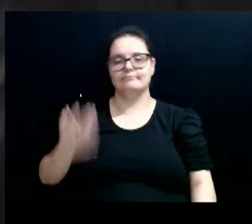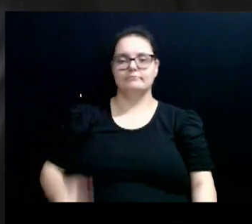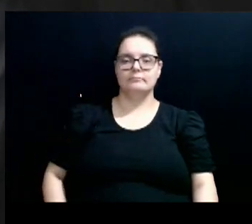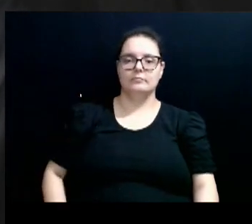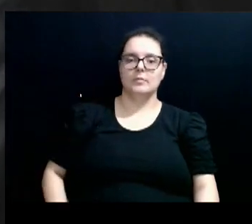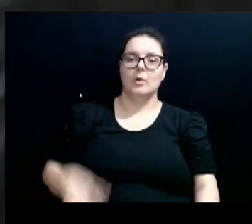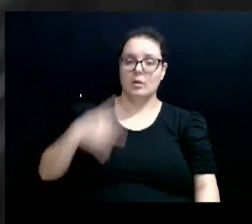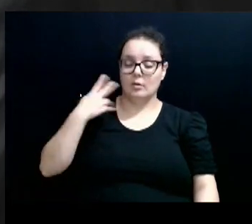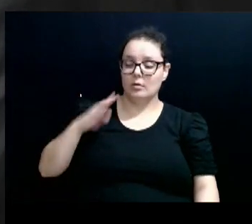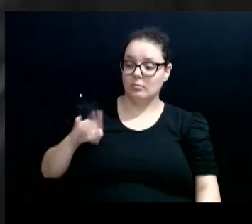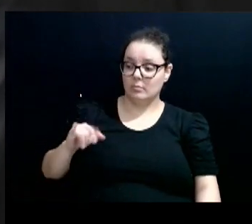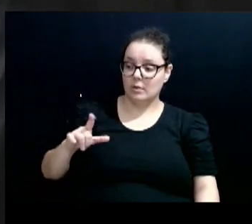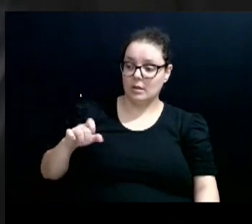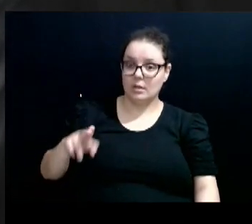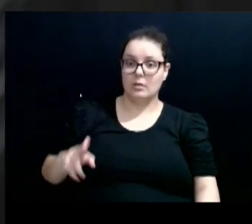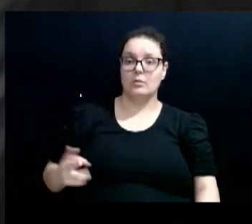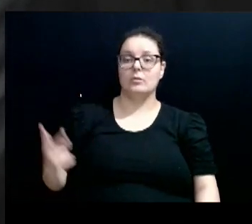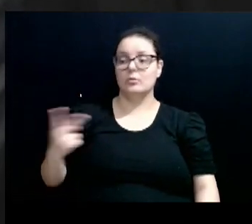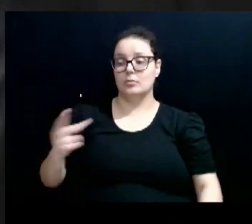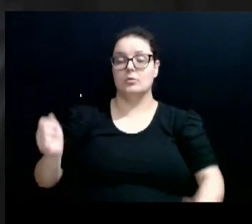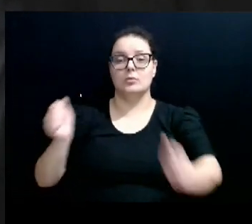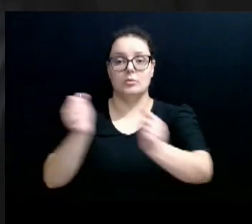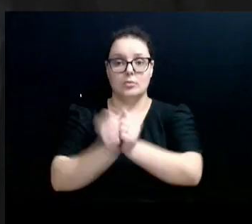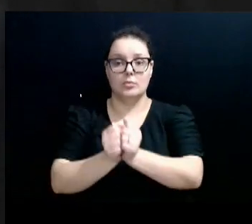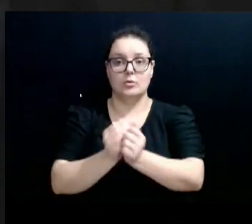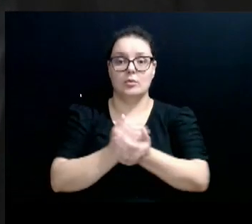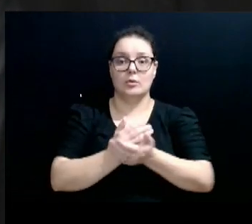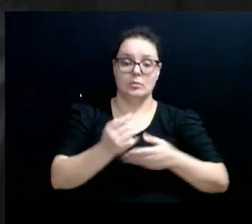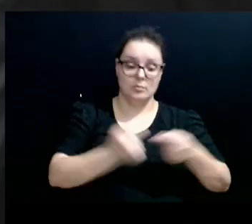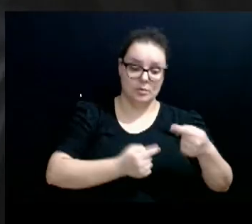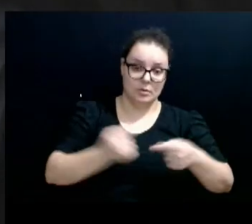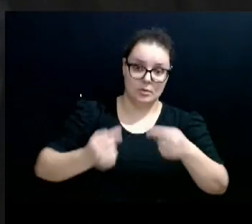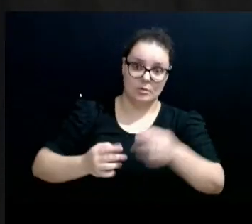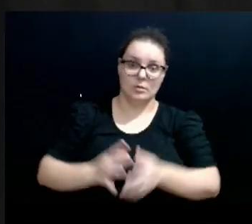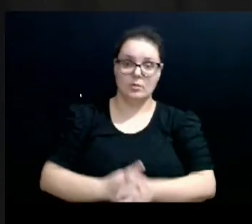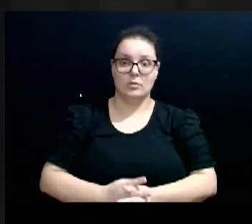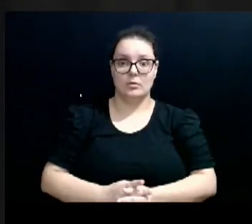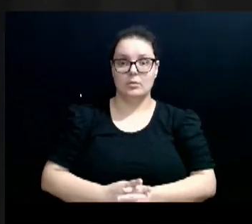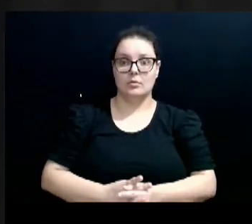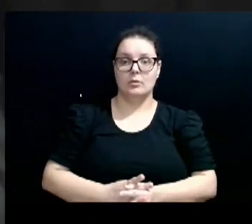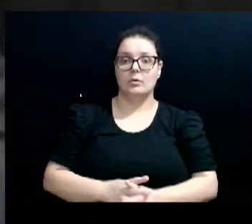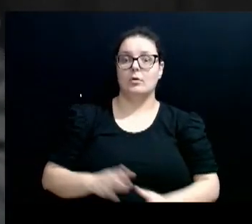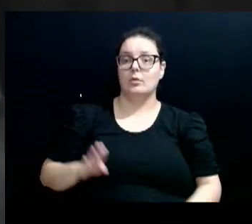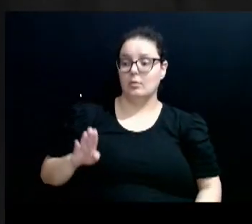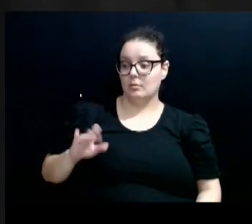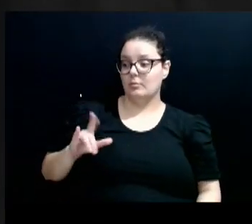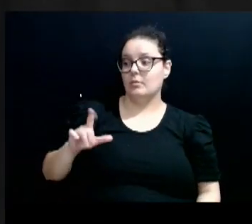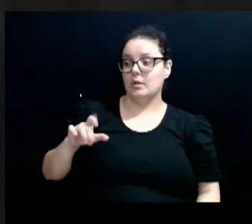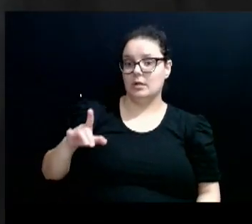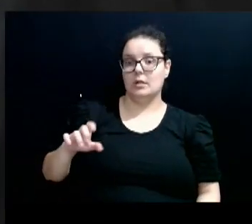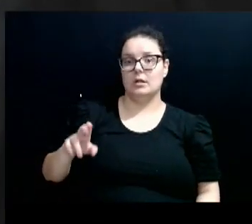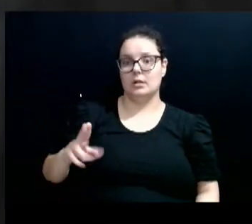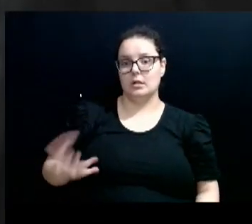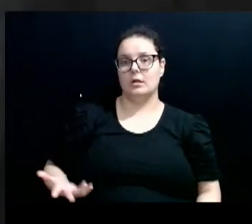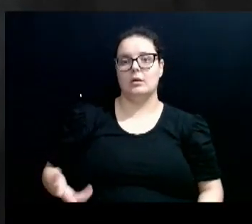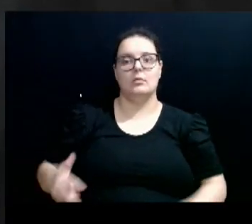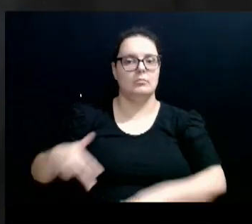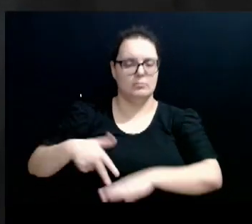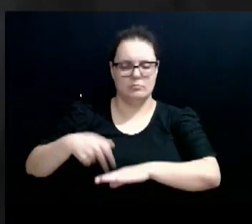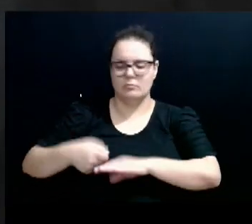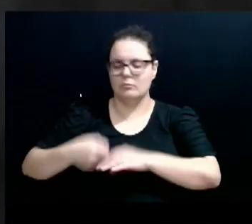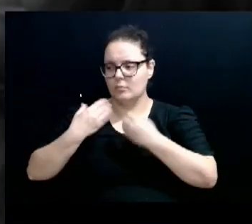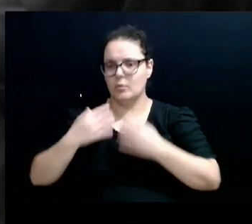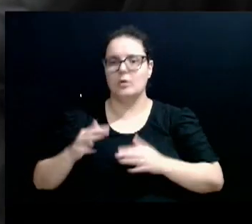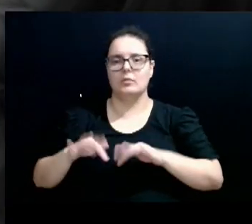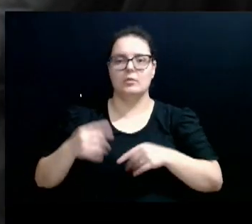nós começamos um debate, porque o Biléu era bom de tribuna, né? Ele sempre ficava no final e a gente ficava lá debatendo. Sempre